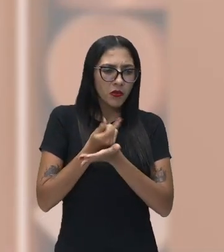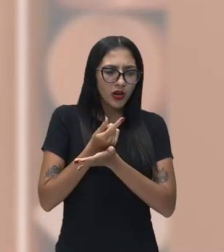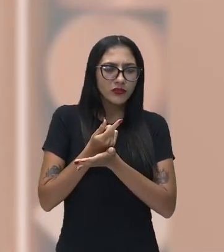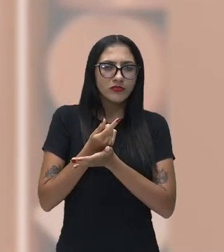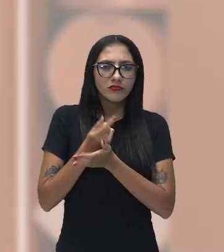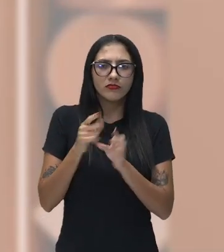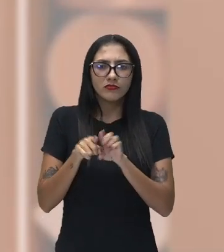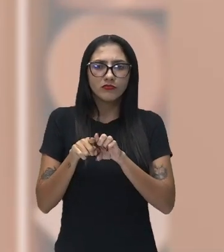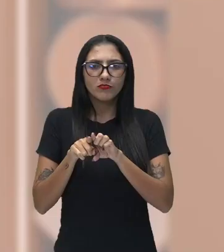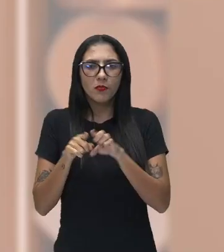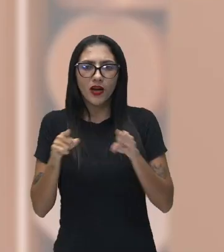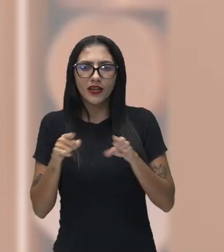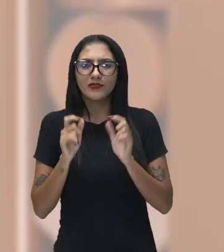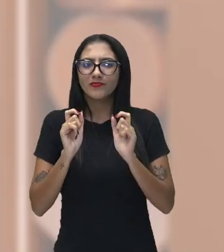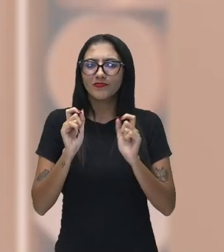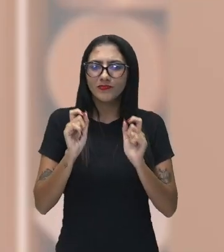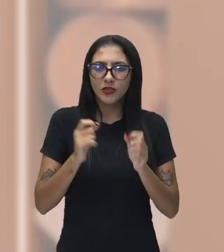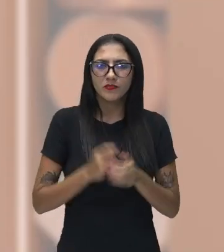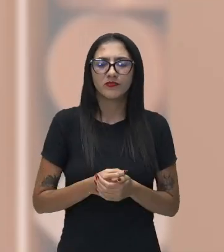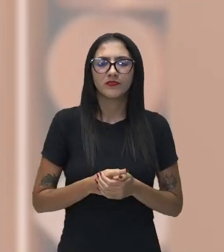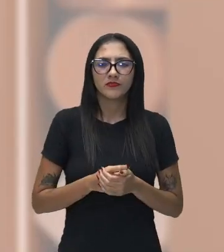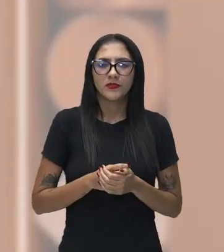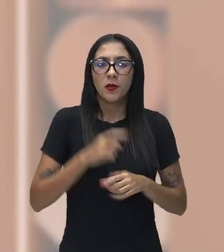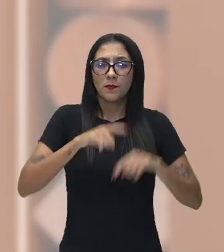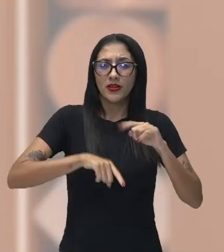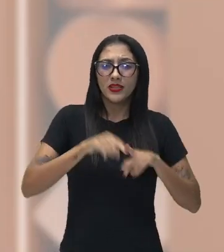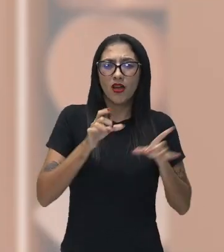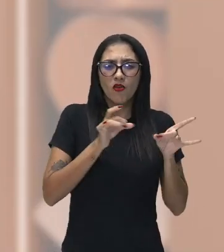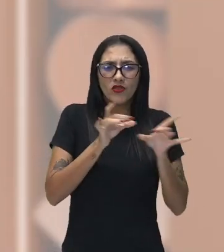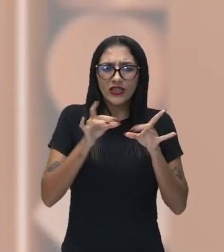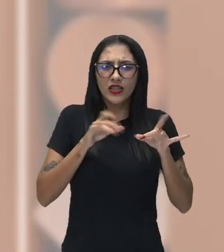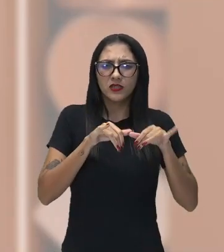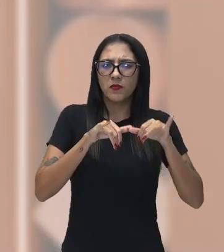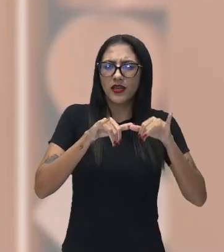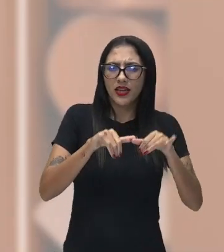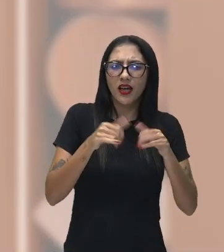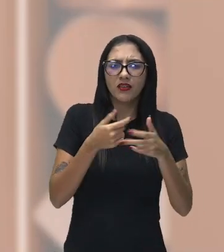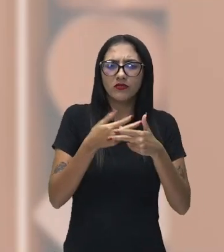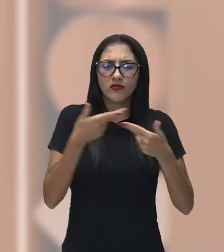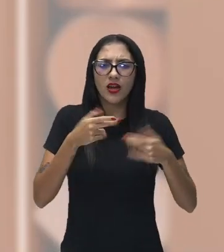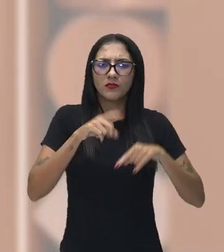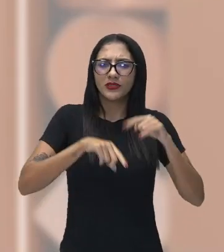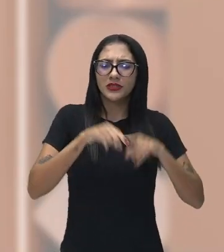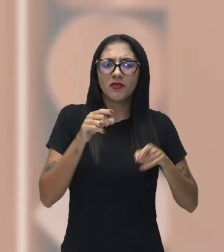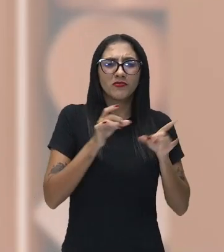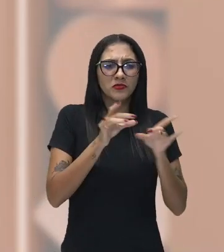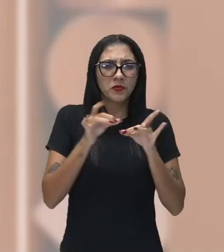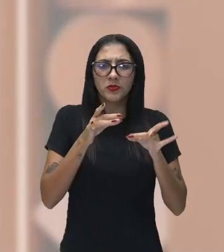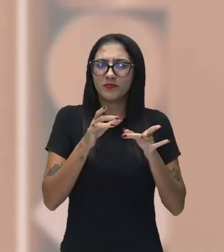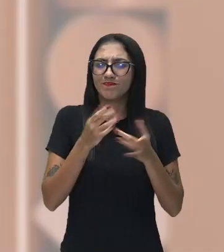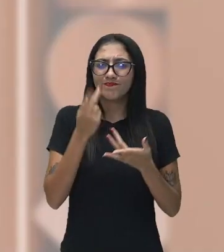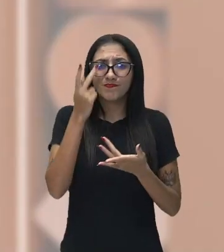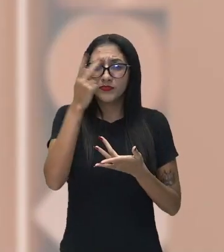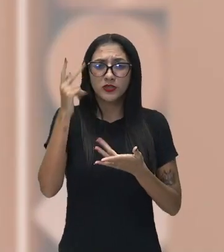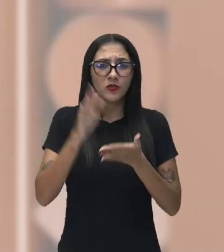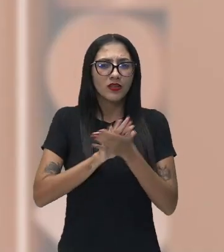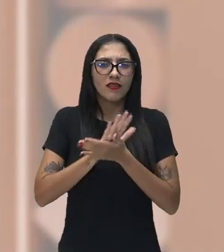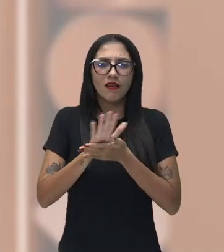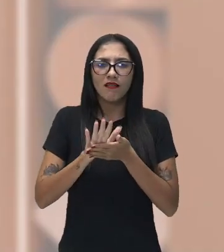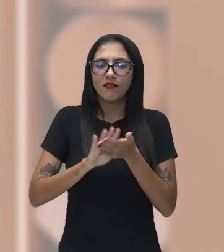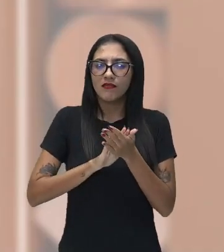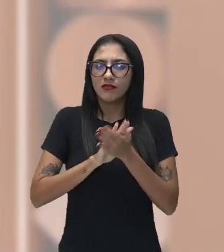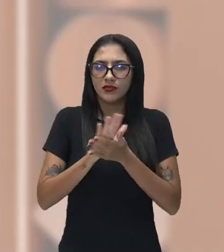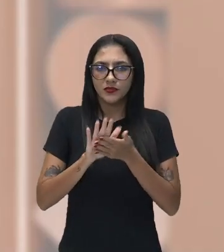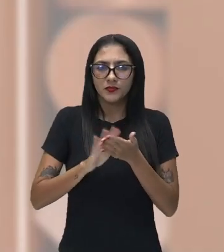nas prateleiras dos mercados e supermercados ficavam ali empilhados, com os mercados abarrotados, sem ninguém comprar. Por isso,